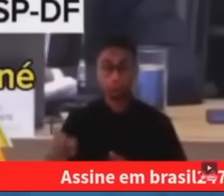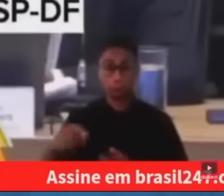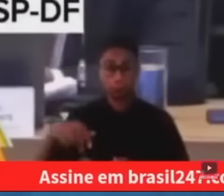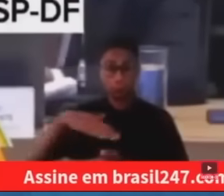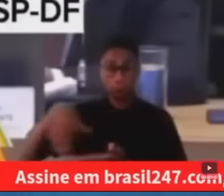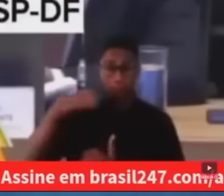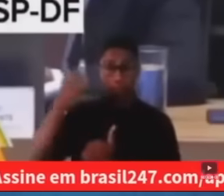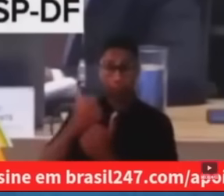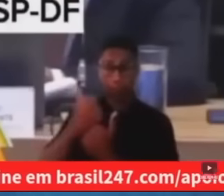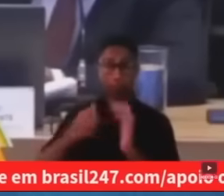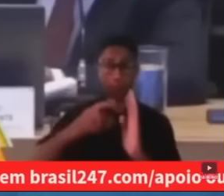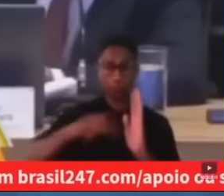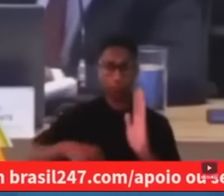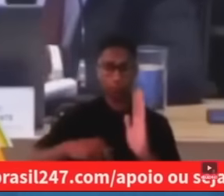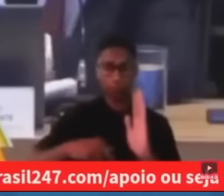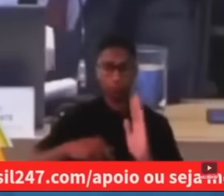lá por nós né